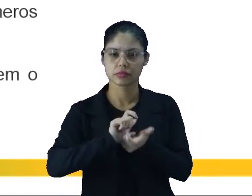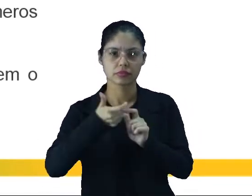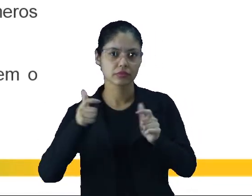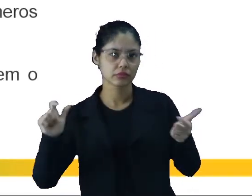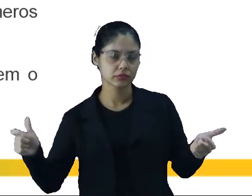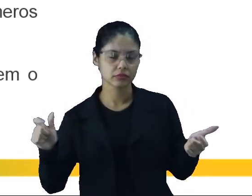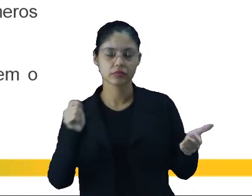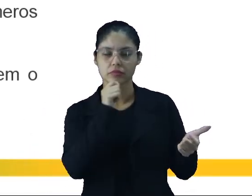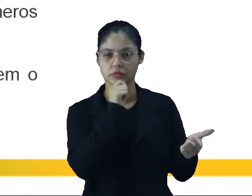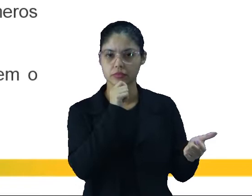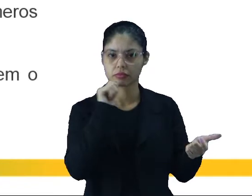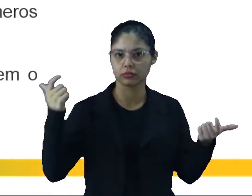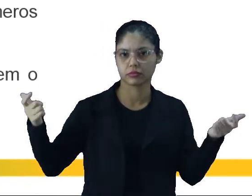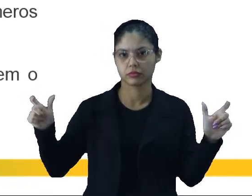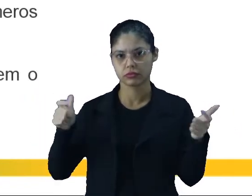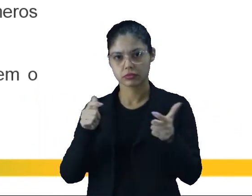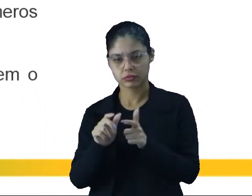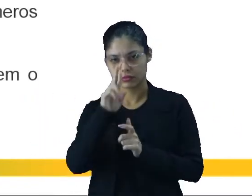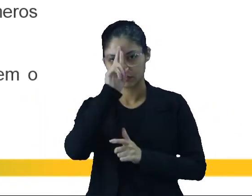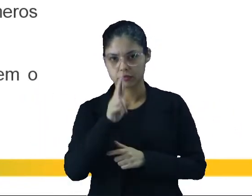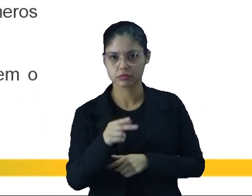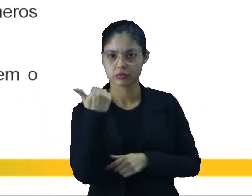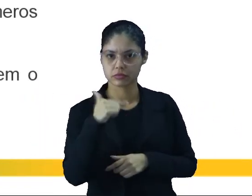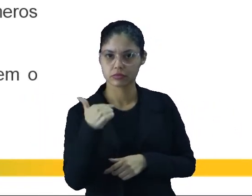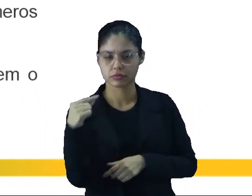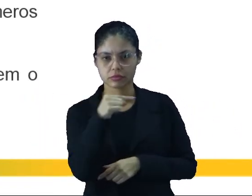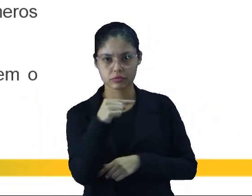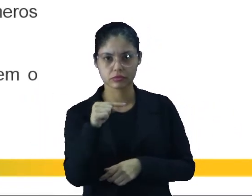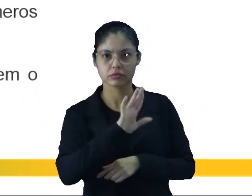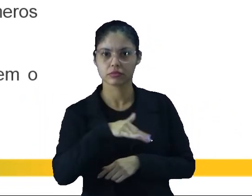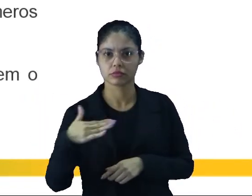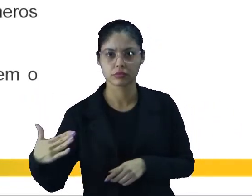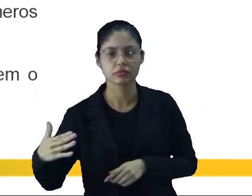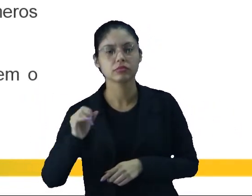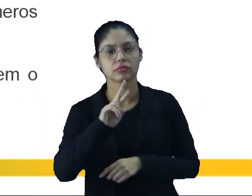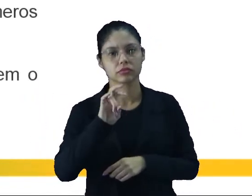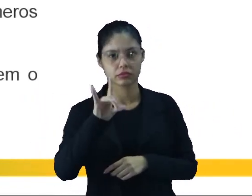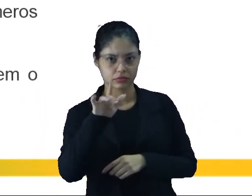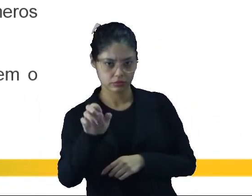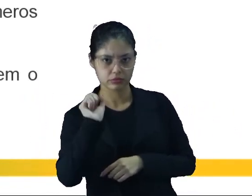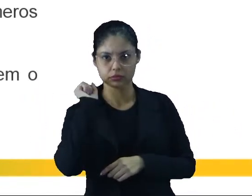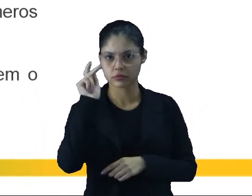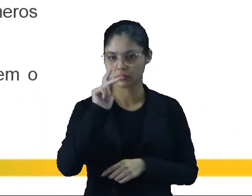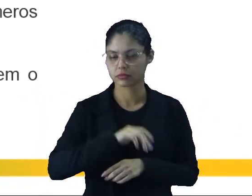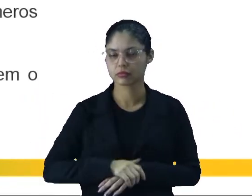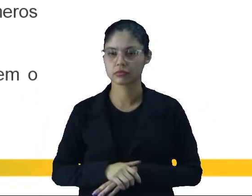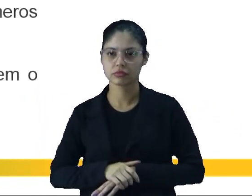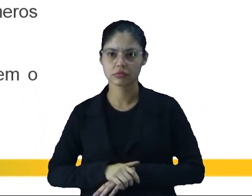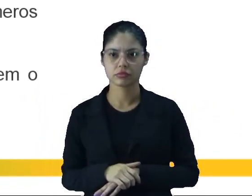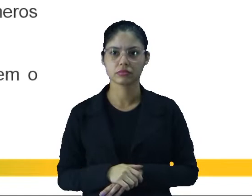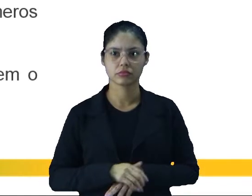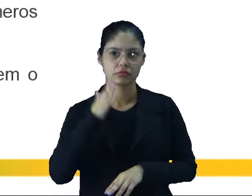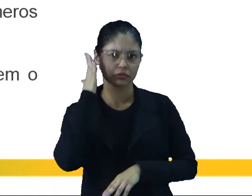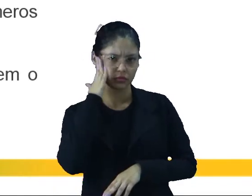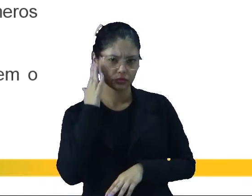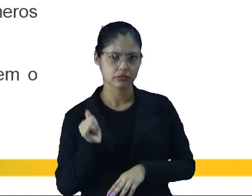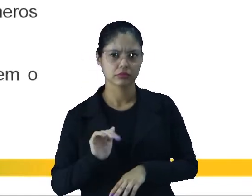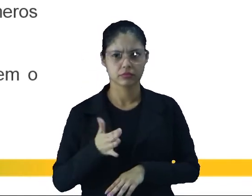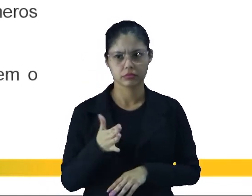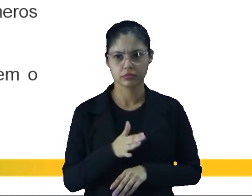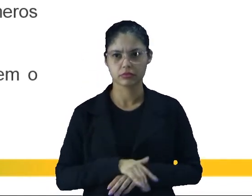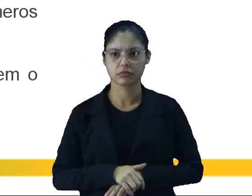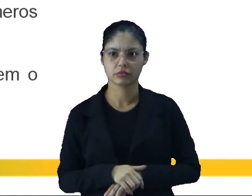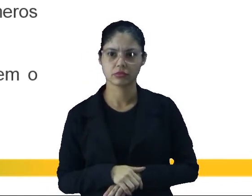decrescente eu não tenho razão negativa. A razão negativa é quando ela é oscilante, beleza? Só para a gente ter essa noção